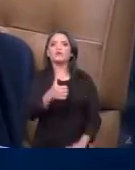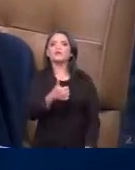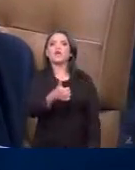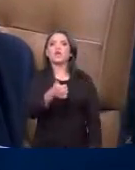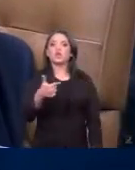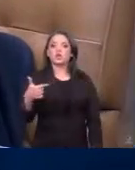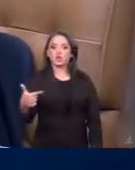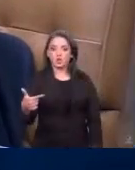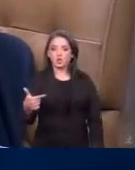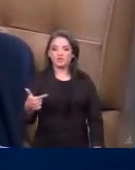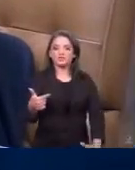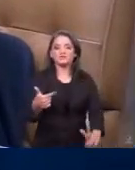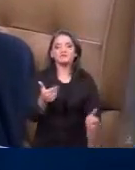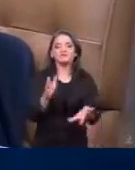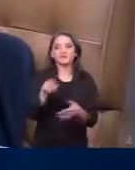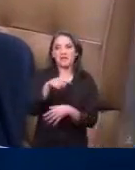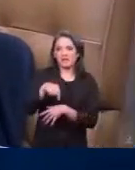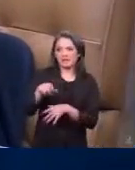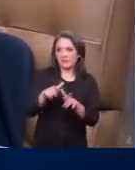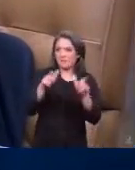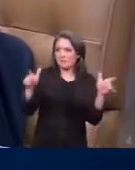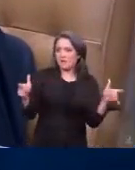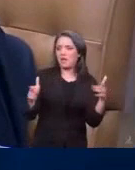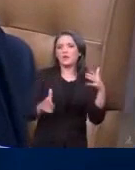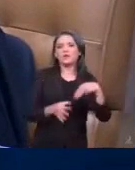próprio STF. Foi